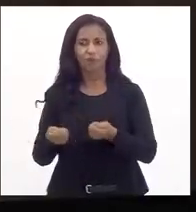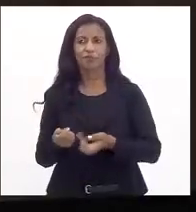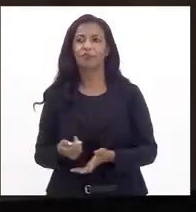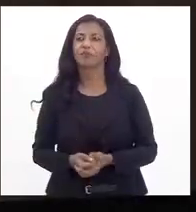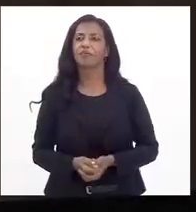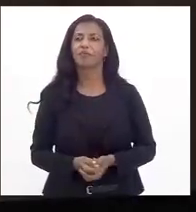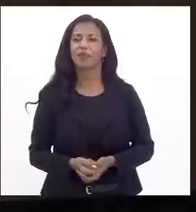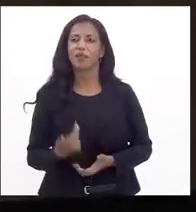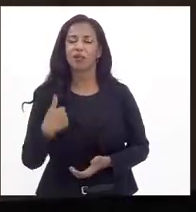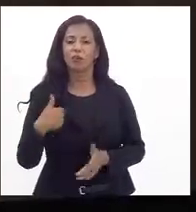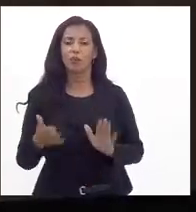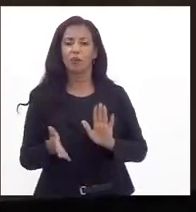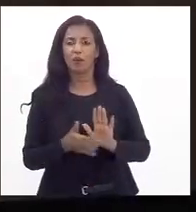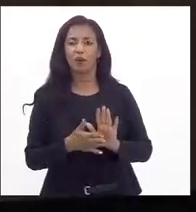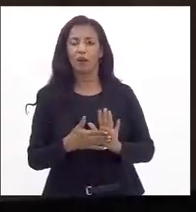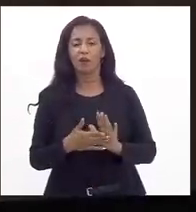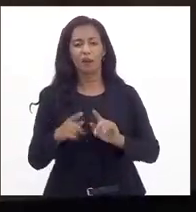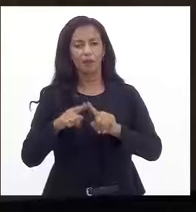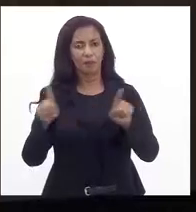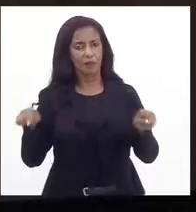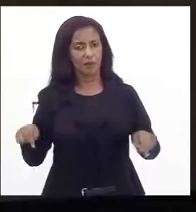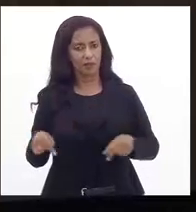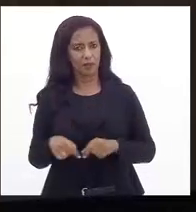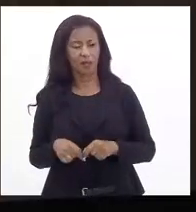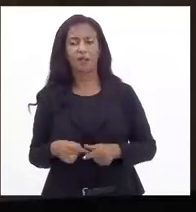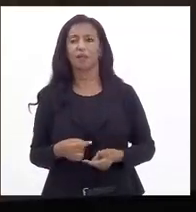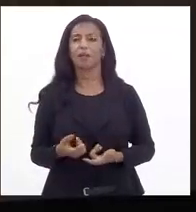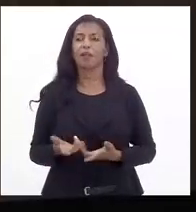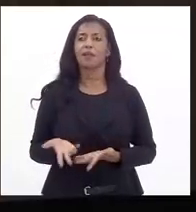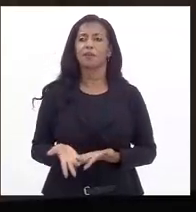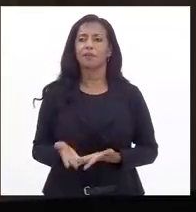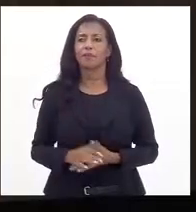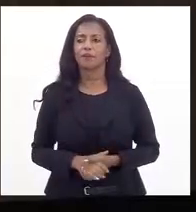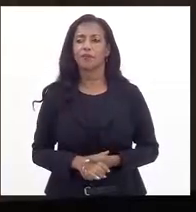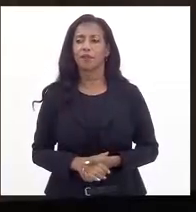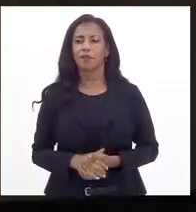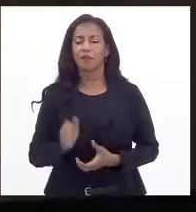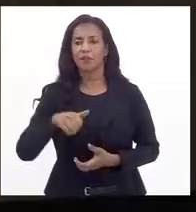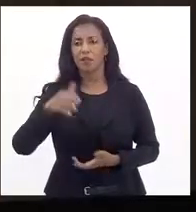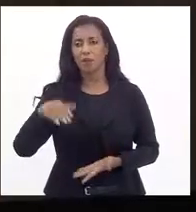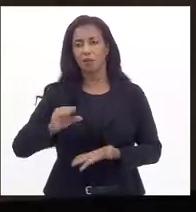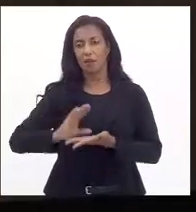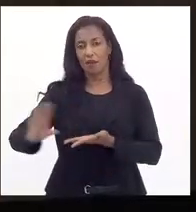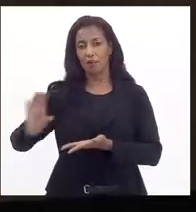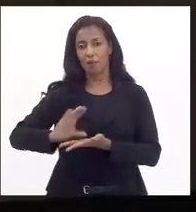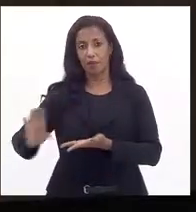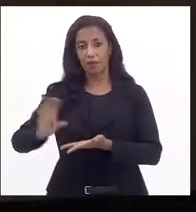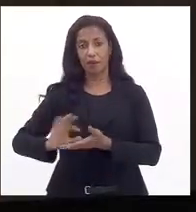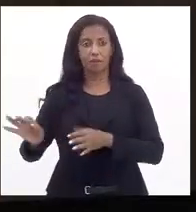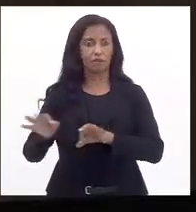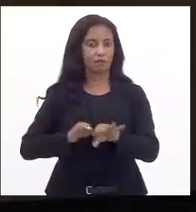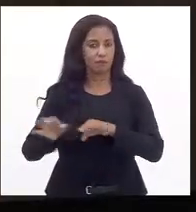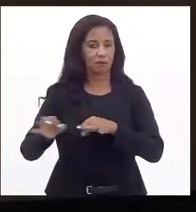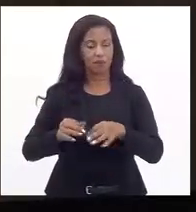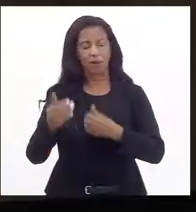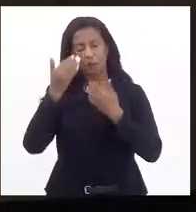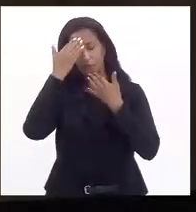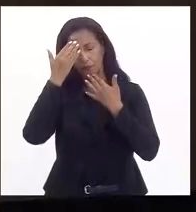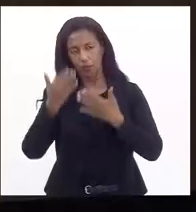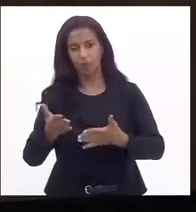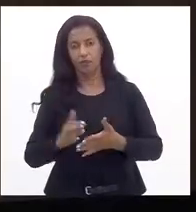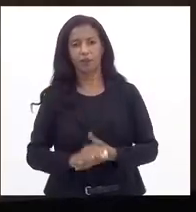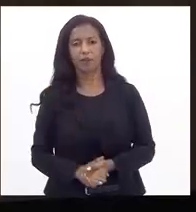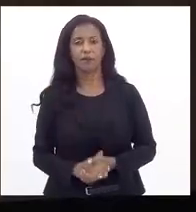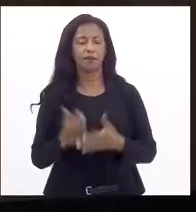de fazer no meu mandato no meu gabinete nas minhas verbas enfim ser bem aplicado o presidente estão muito